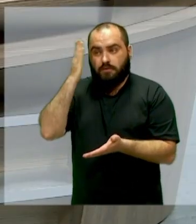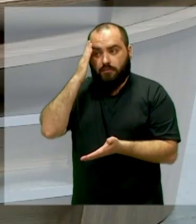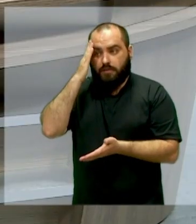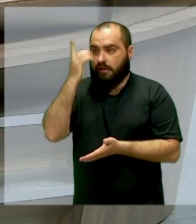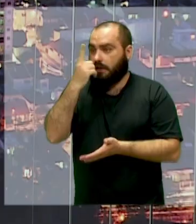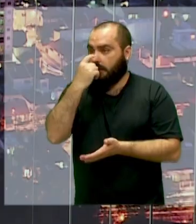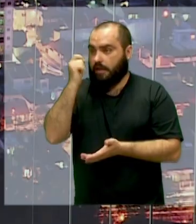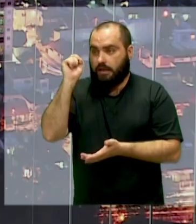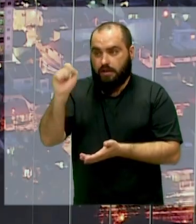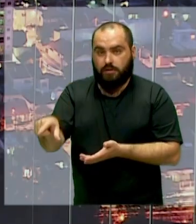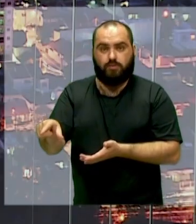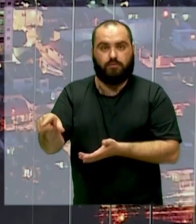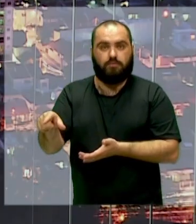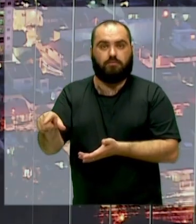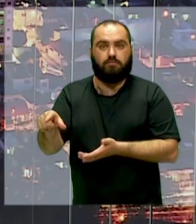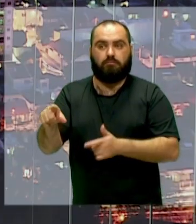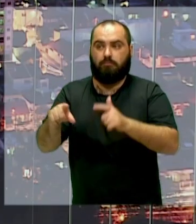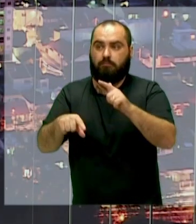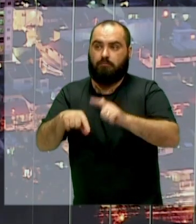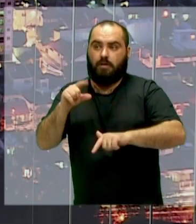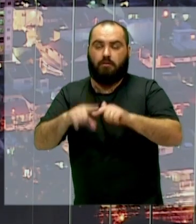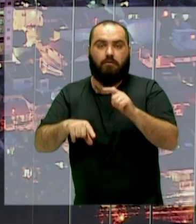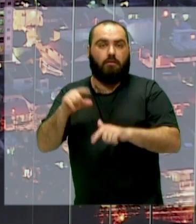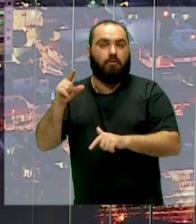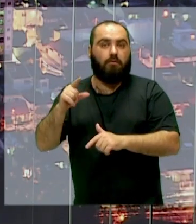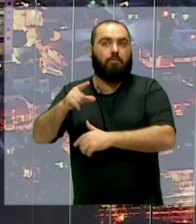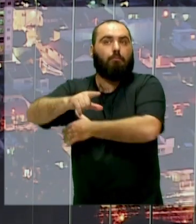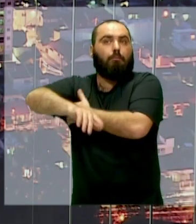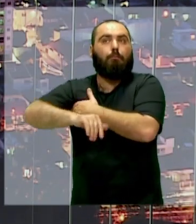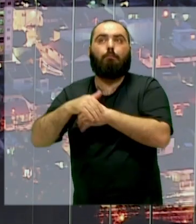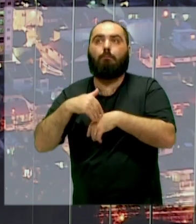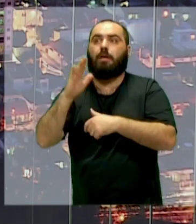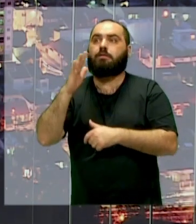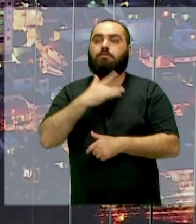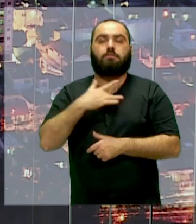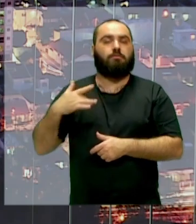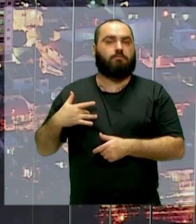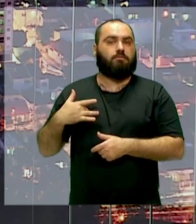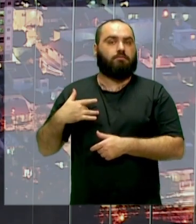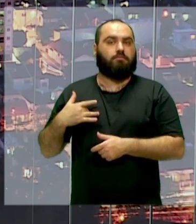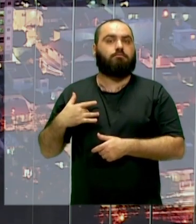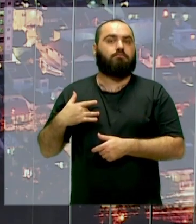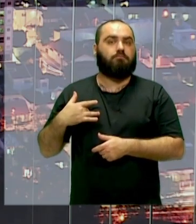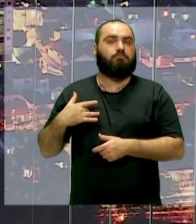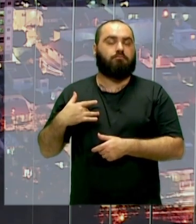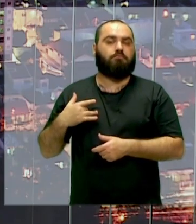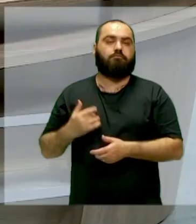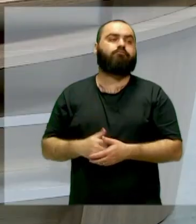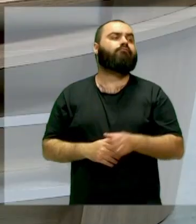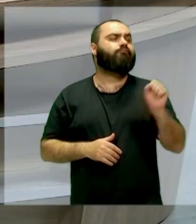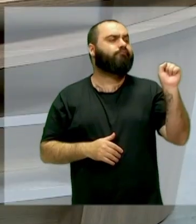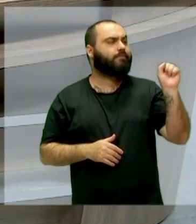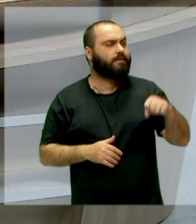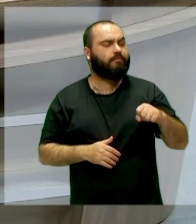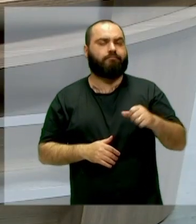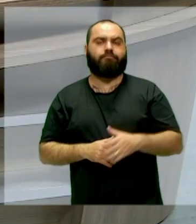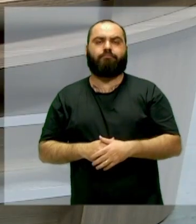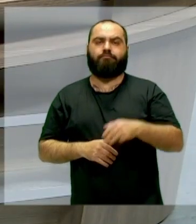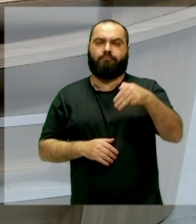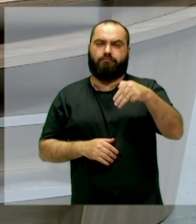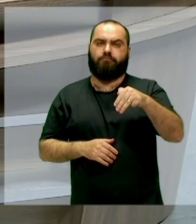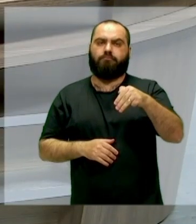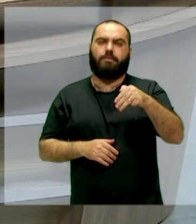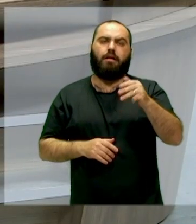resíduo mandar um material um pouco mais saudável mais Limpo para lá né issso e a gente sempre fala minimamente